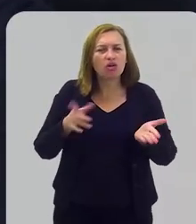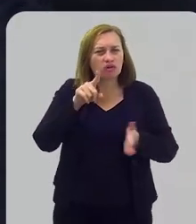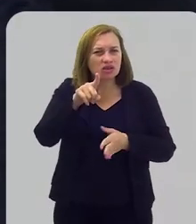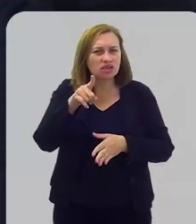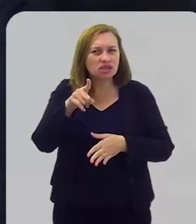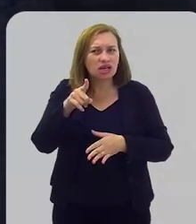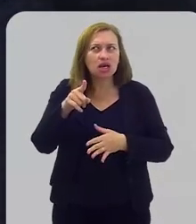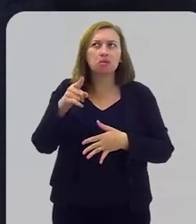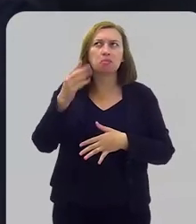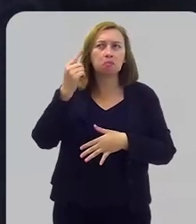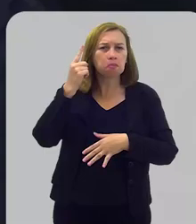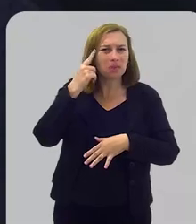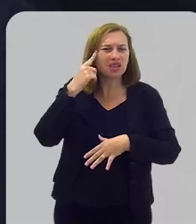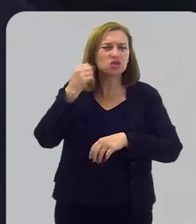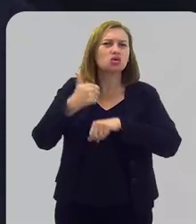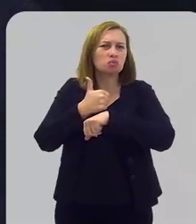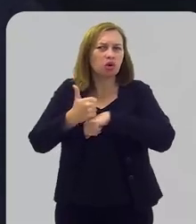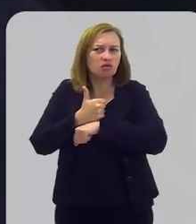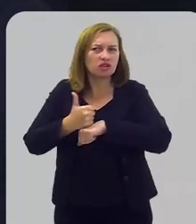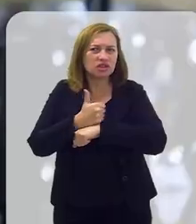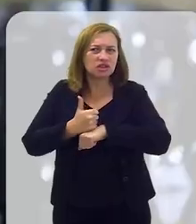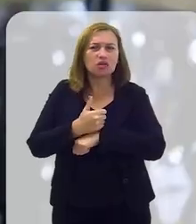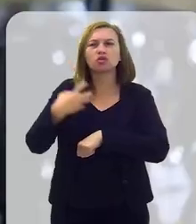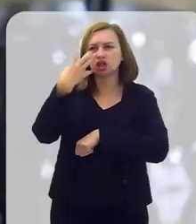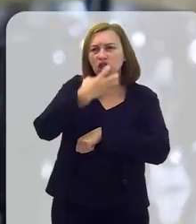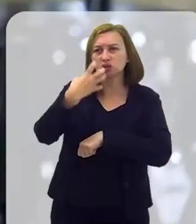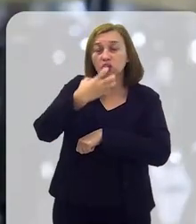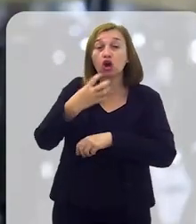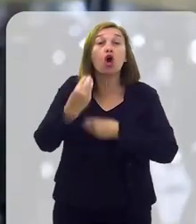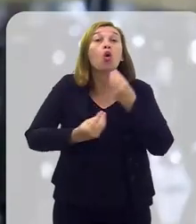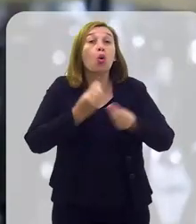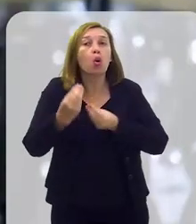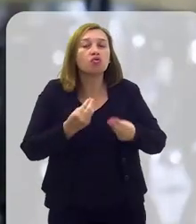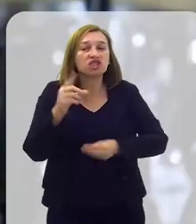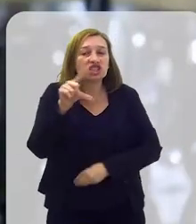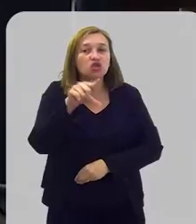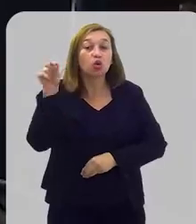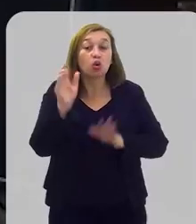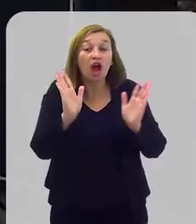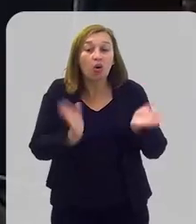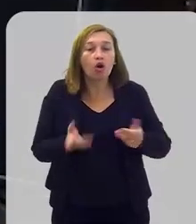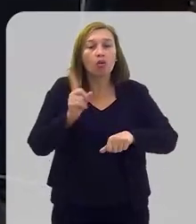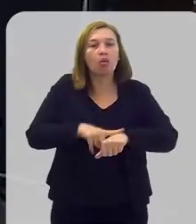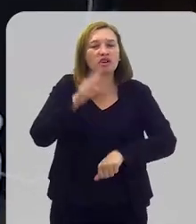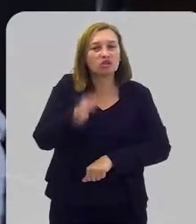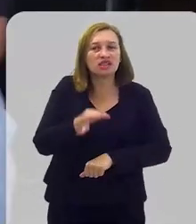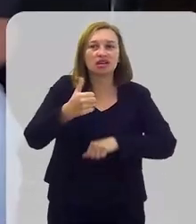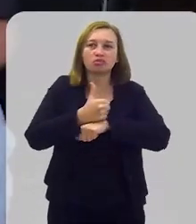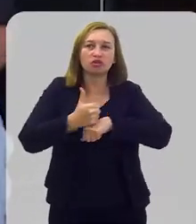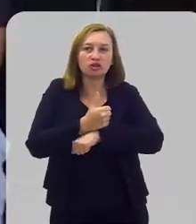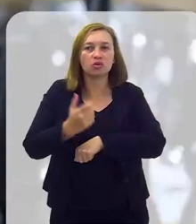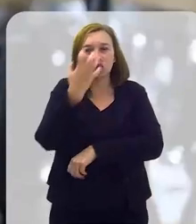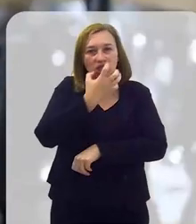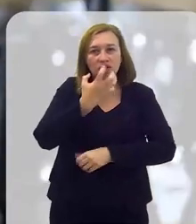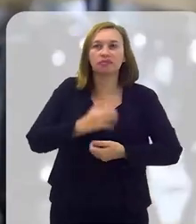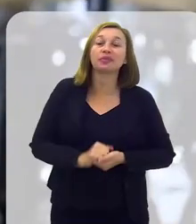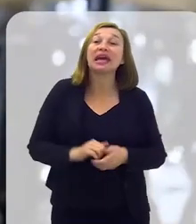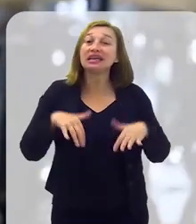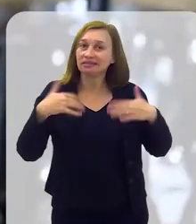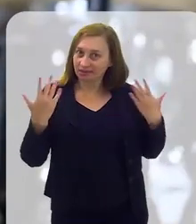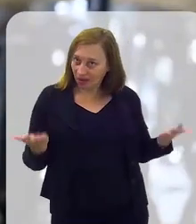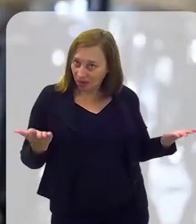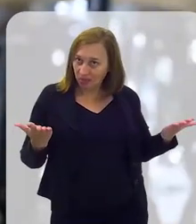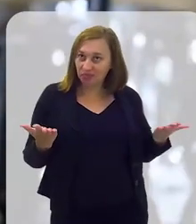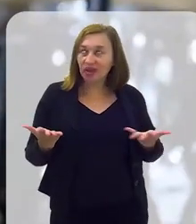levar isso a sério profissionalmente E como tem sido Como que você decidiu que realmente agora quer ser uma cantora profissional